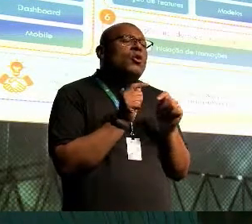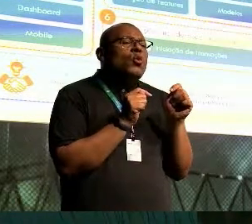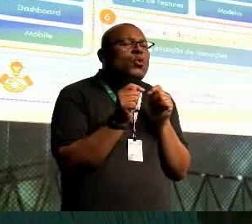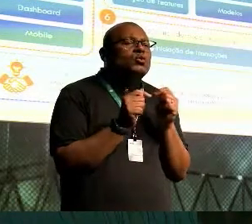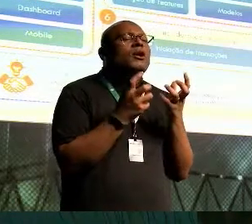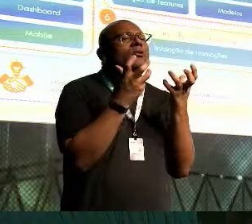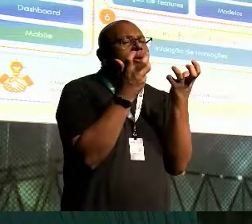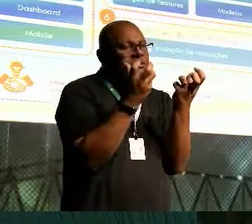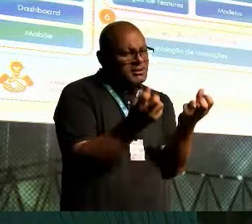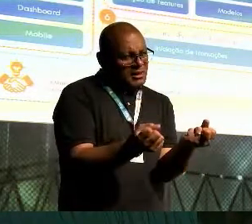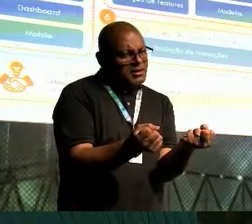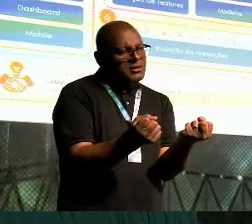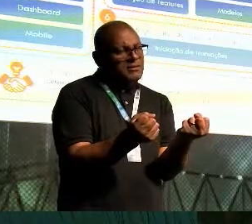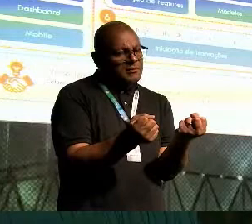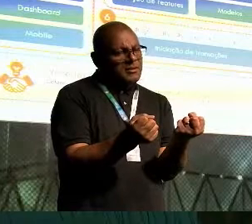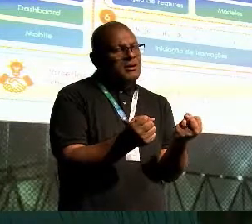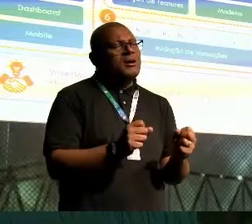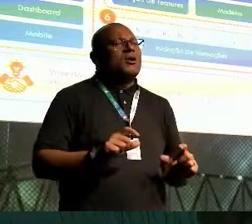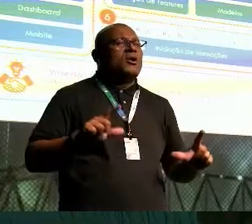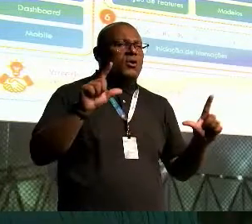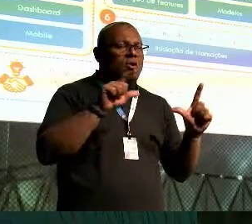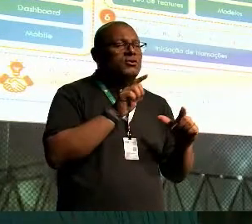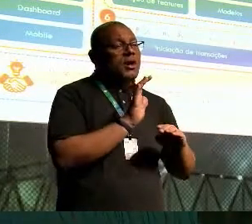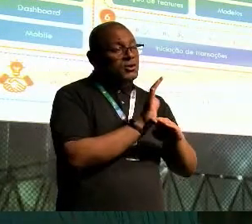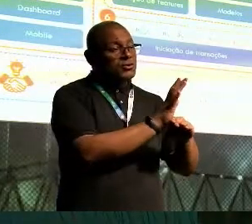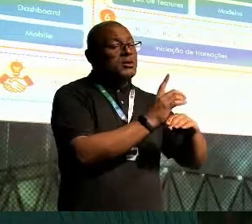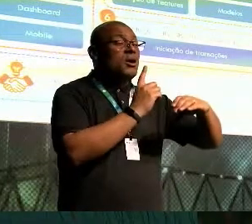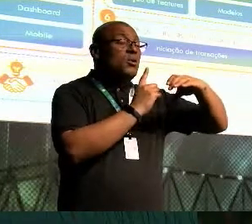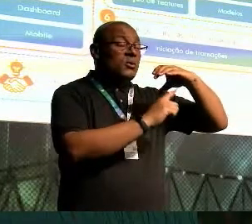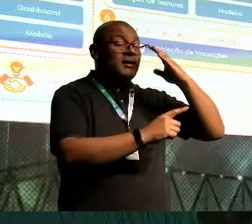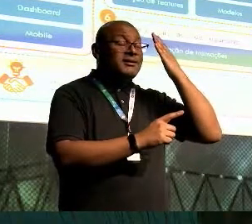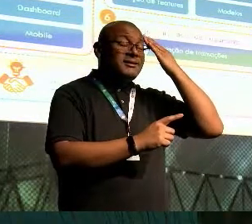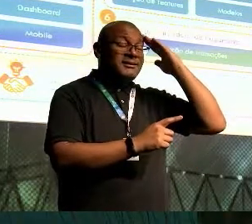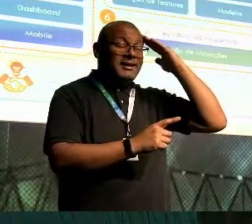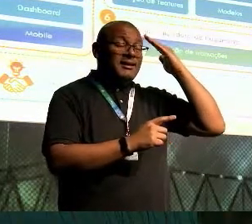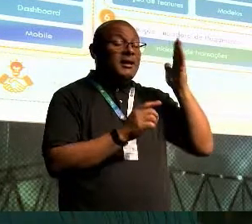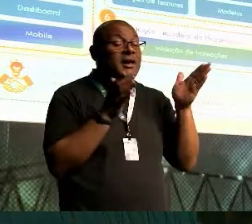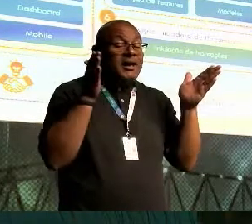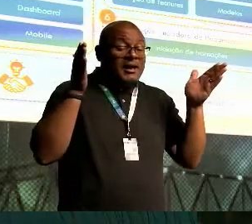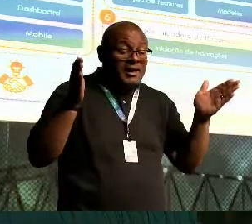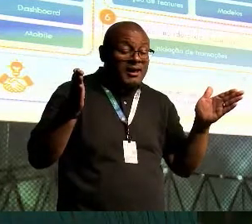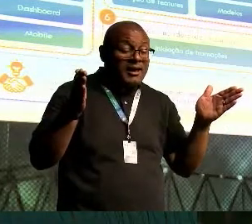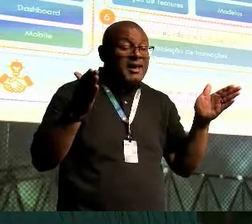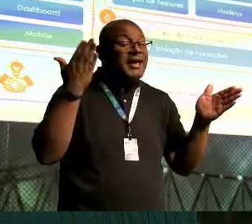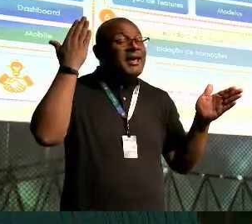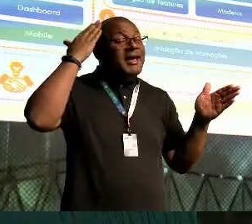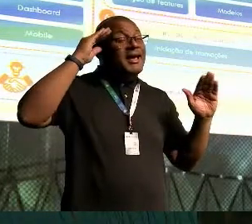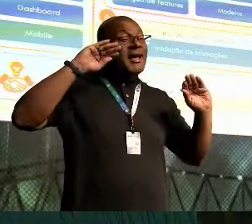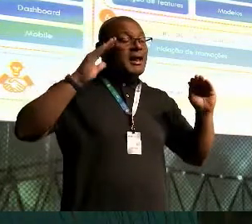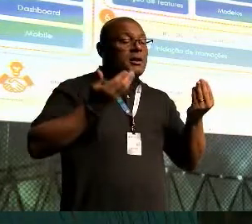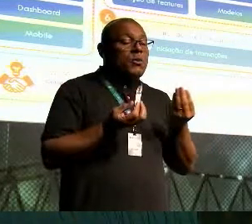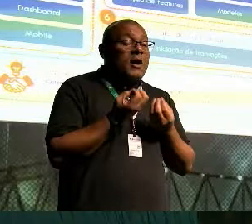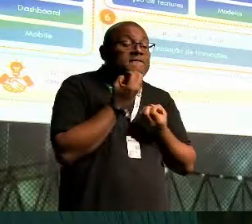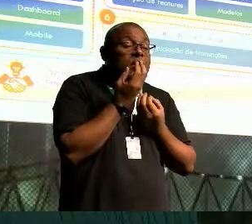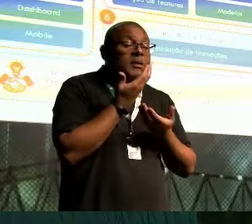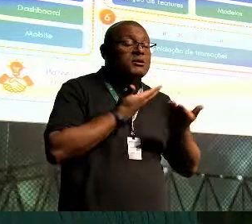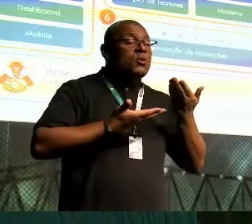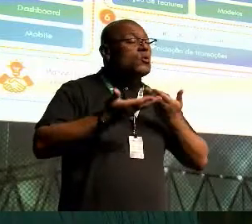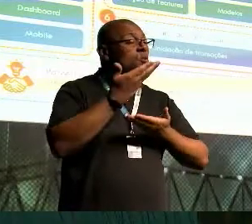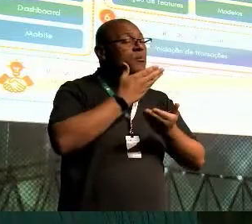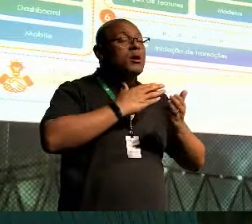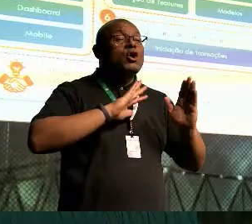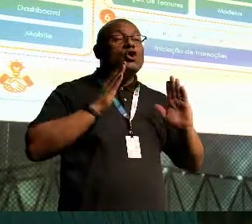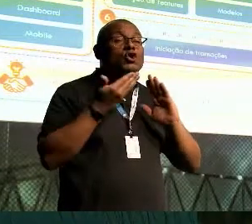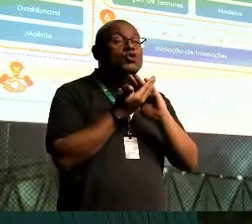consentimento. É aquilo de fazer o usuário entender e concluir a jornada de compartilhamento de dados em todas